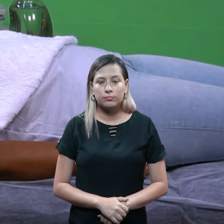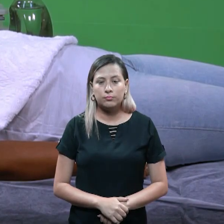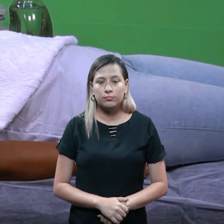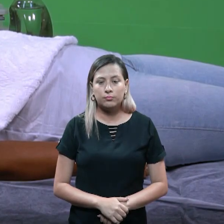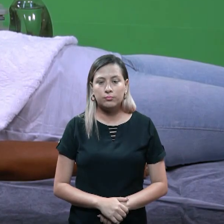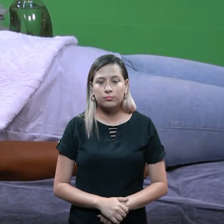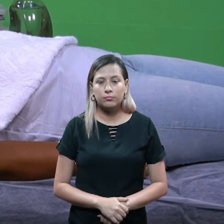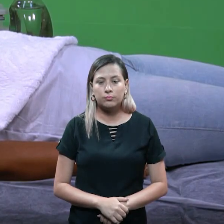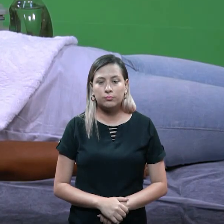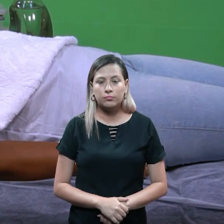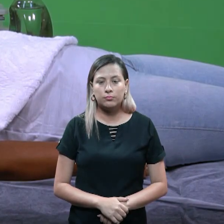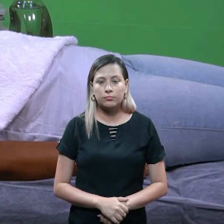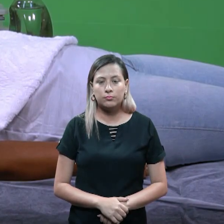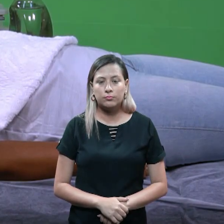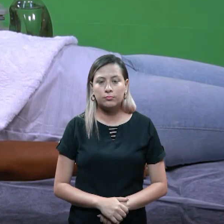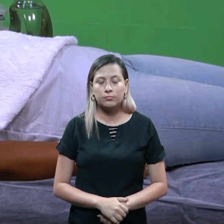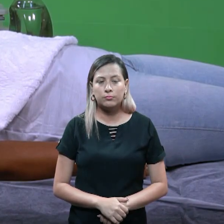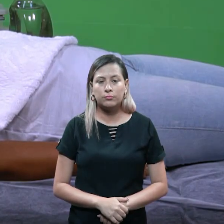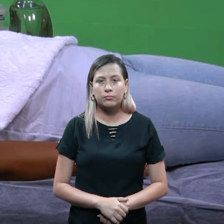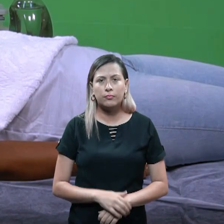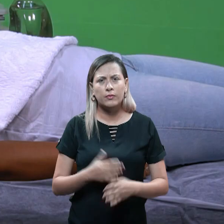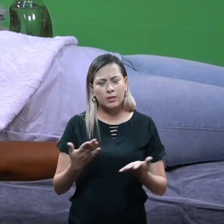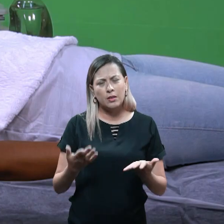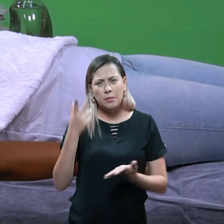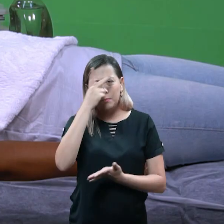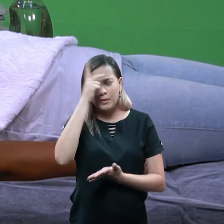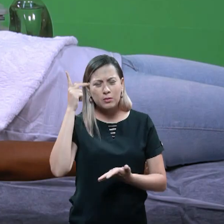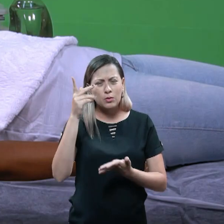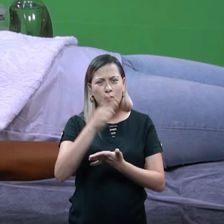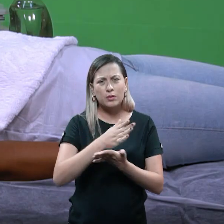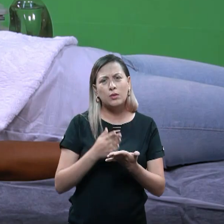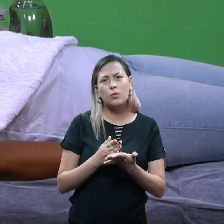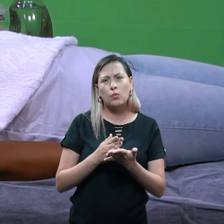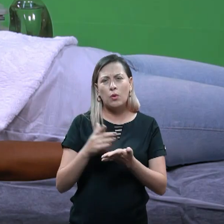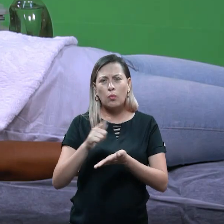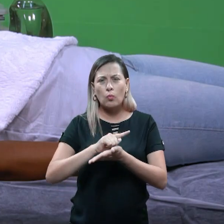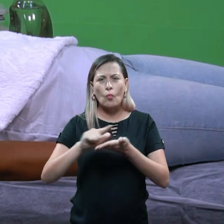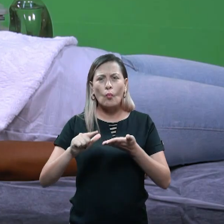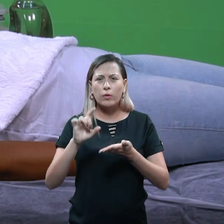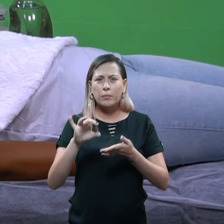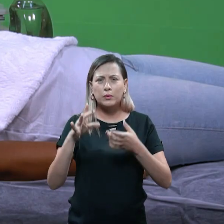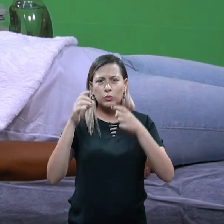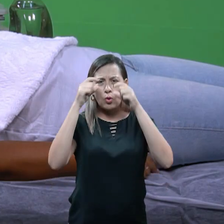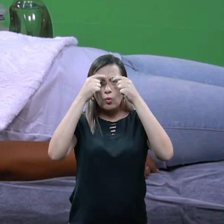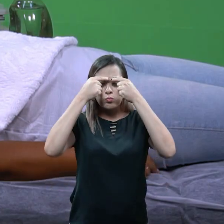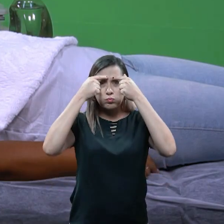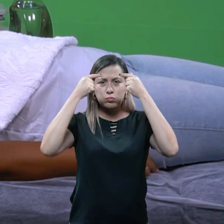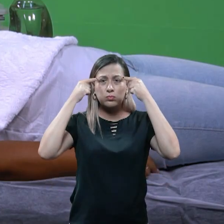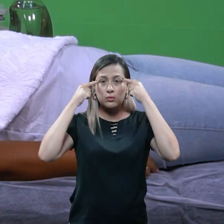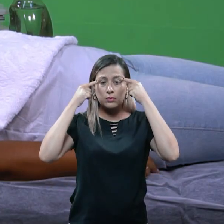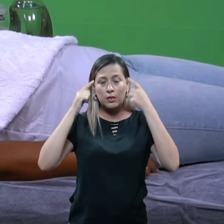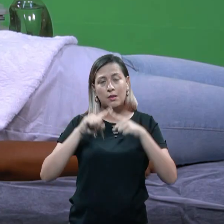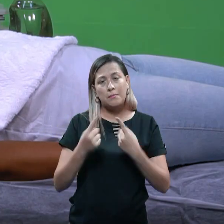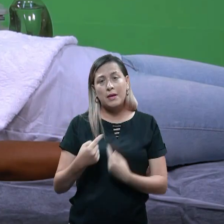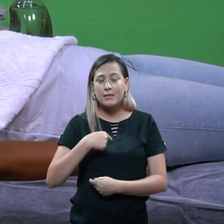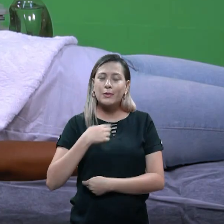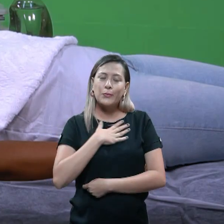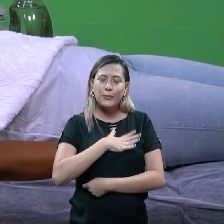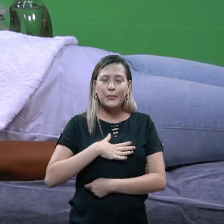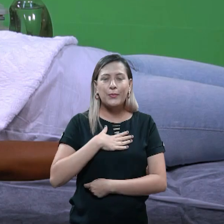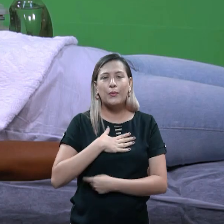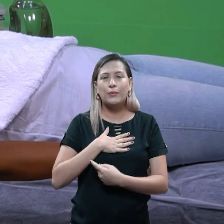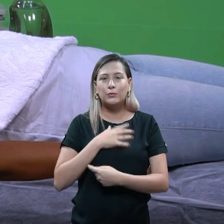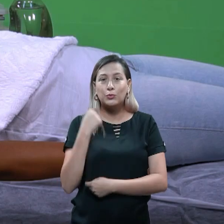Eu gosto de higienizar a pele toda. Tem pessoas que vão fazer a higiene só na parte da sobrancelha, mas